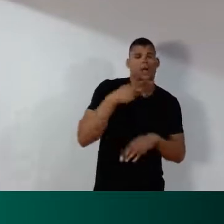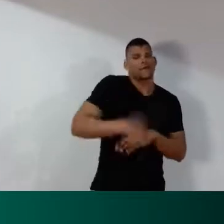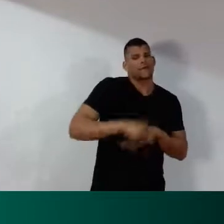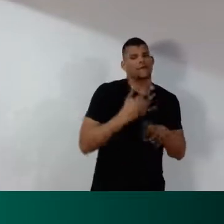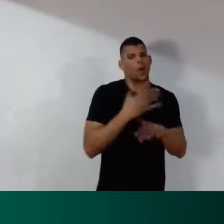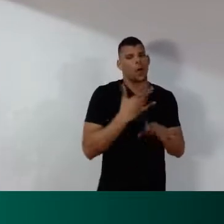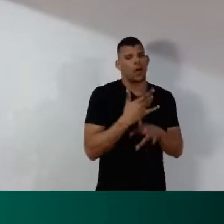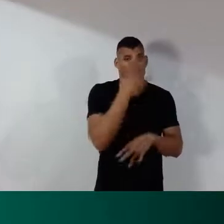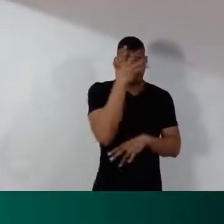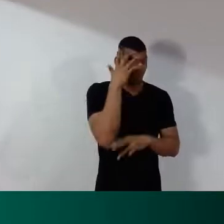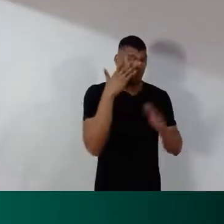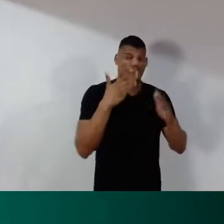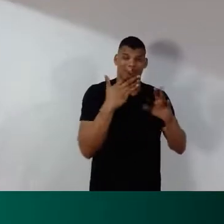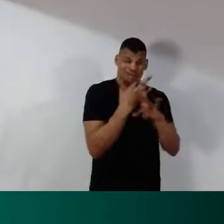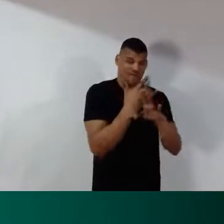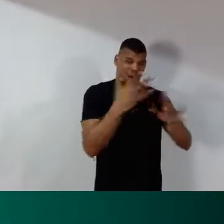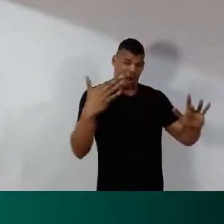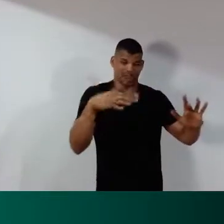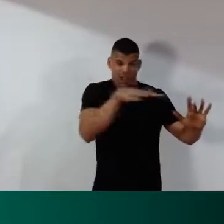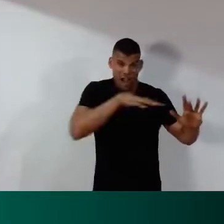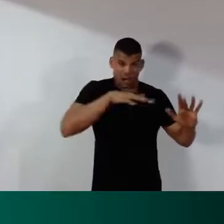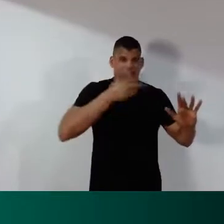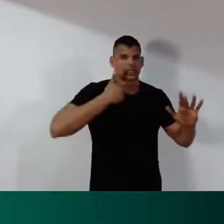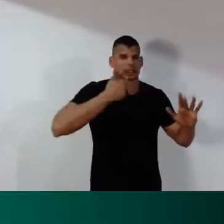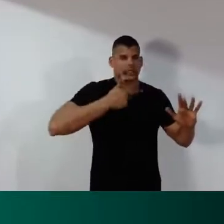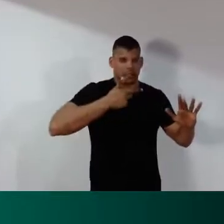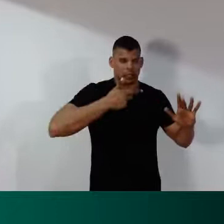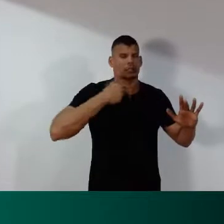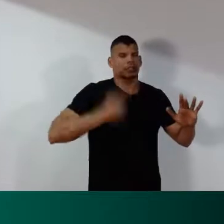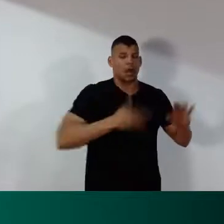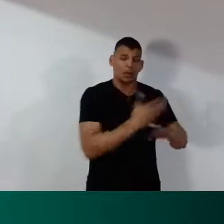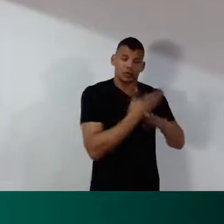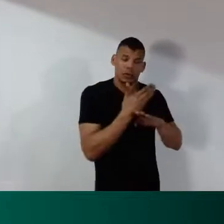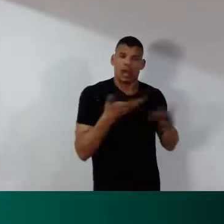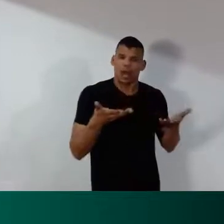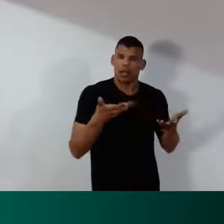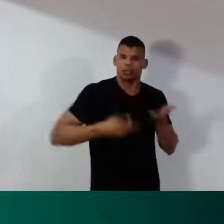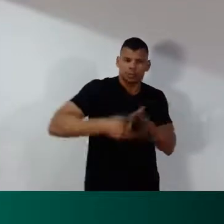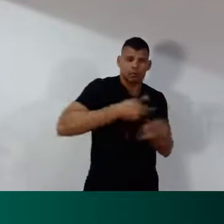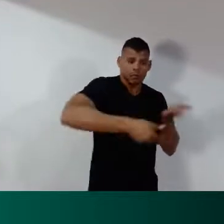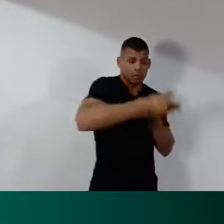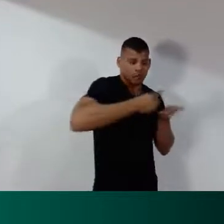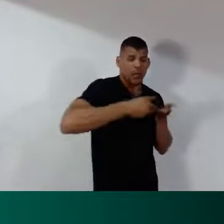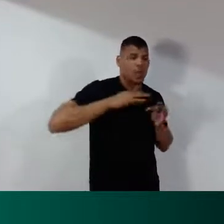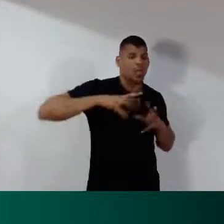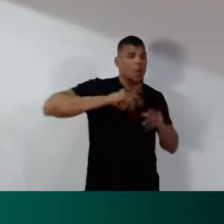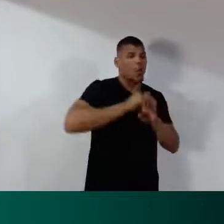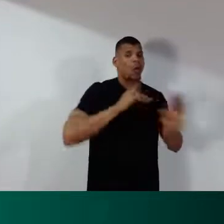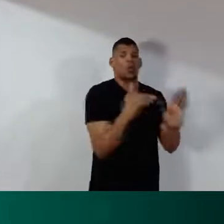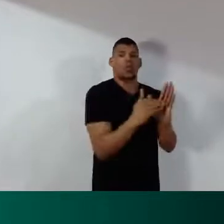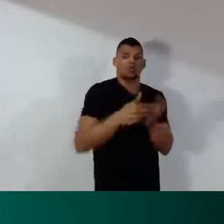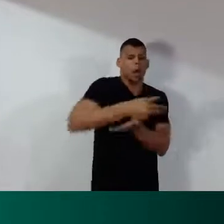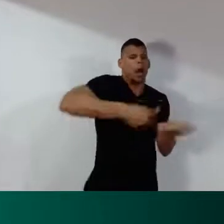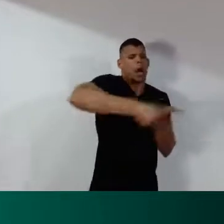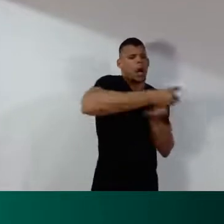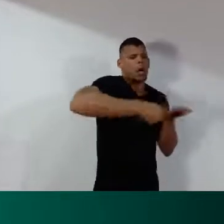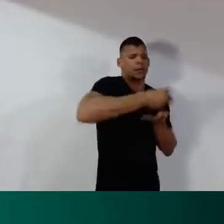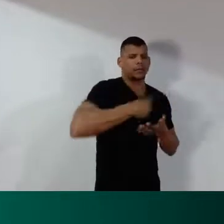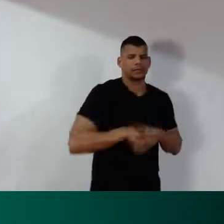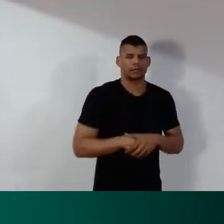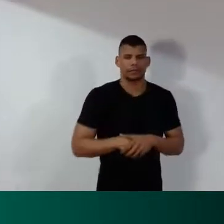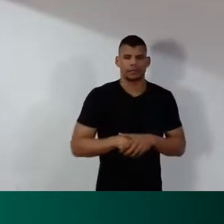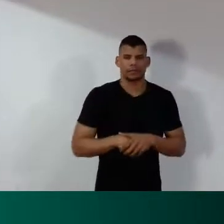de Fortaleza as pessoas que moram nessa cidade ajudar a gente mesmo né também porque a gente tá se ajudando fazendo isso E ajudando outras